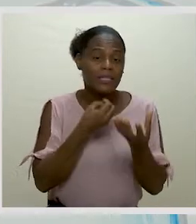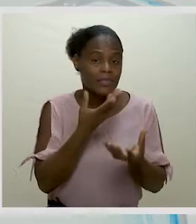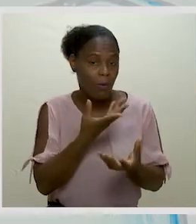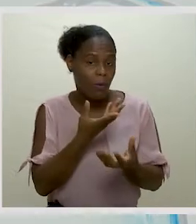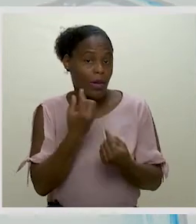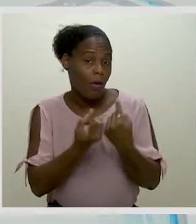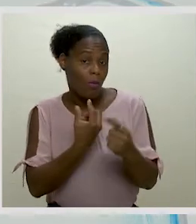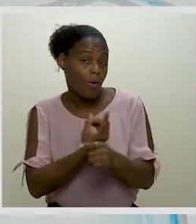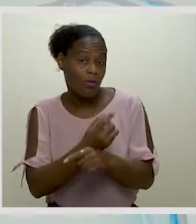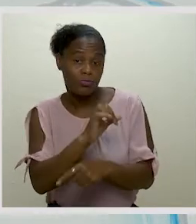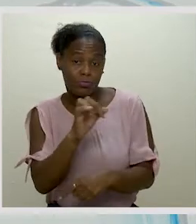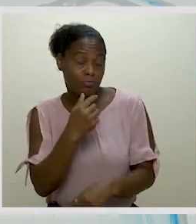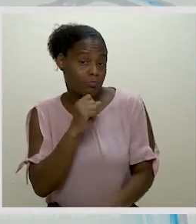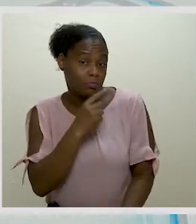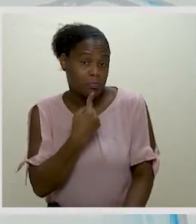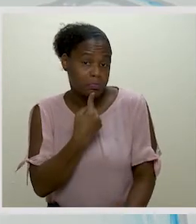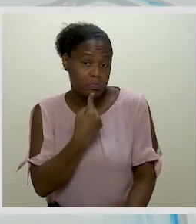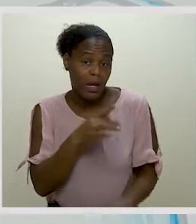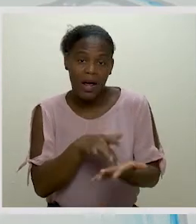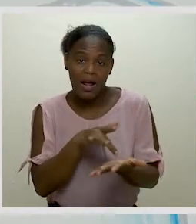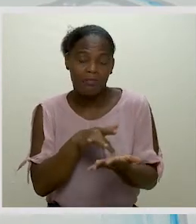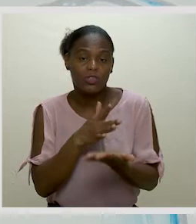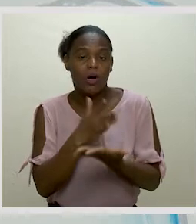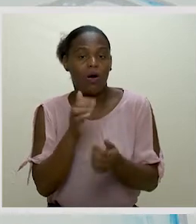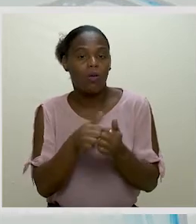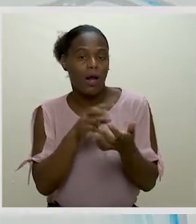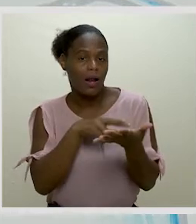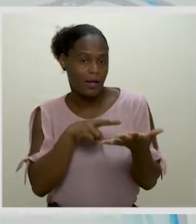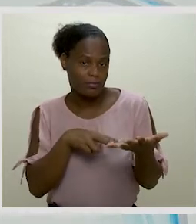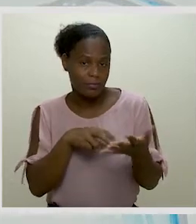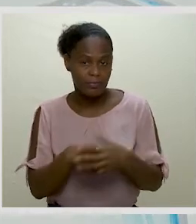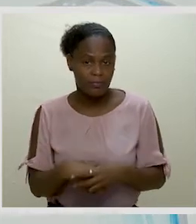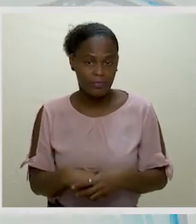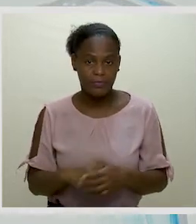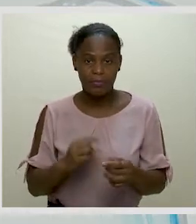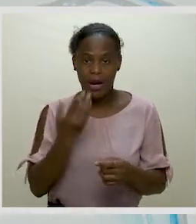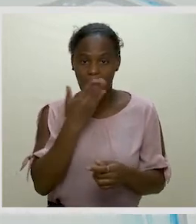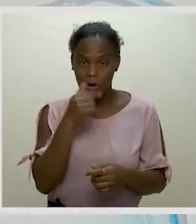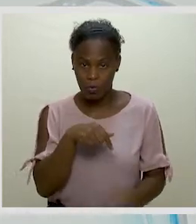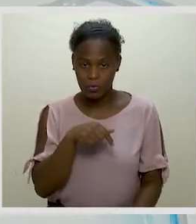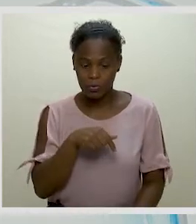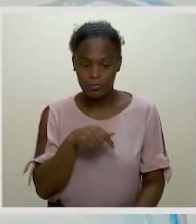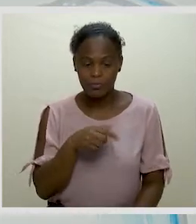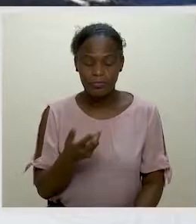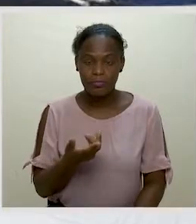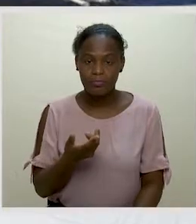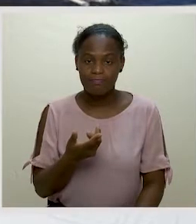explicação de algo que vocês possam não entender no livro só com a leitura. Para a aula de hoje,